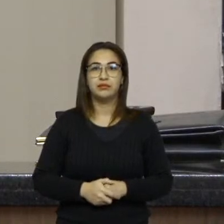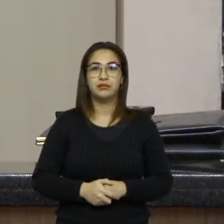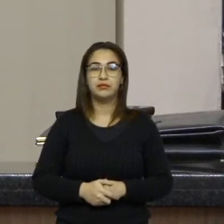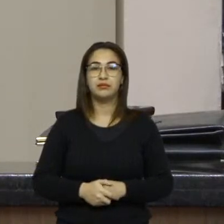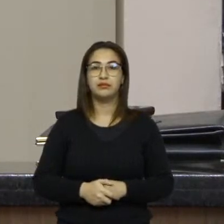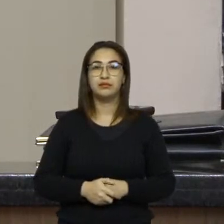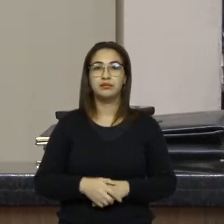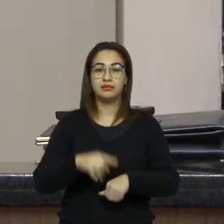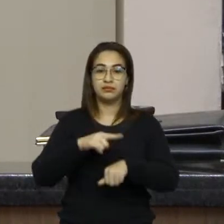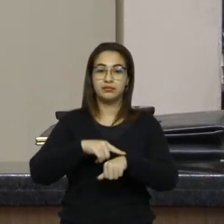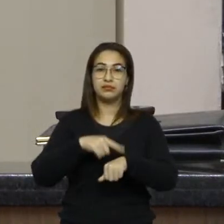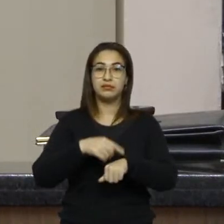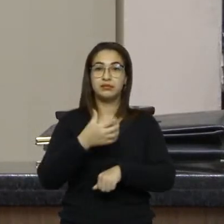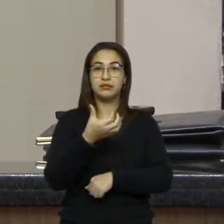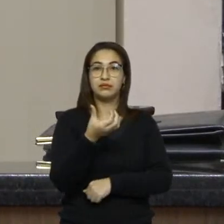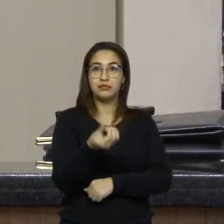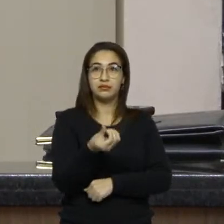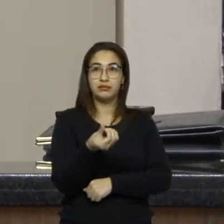6 minutos.